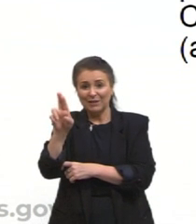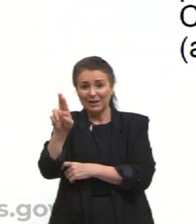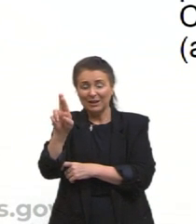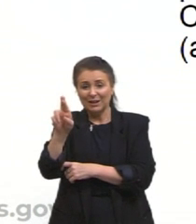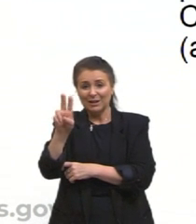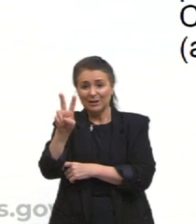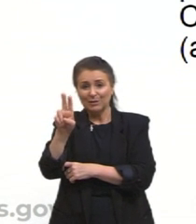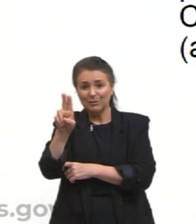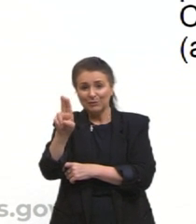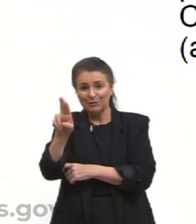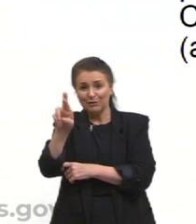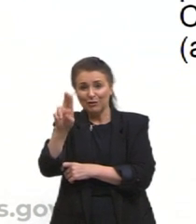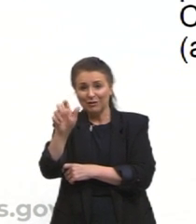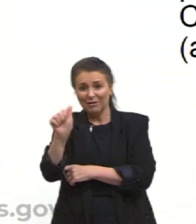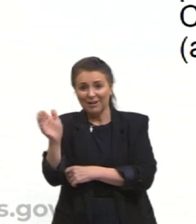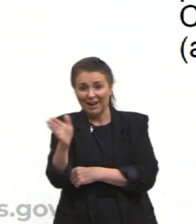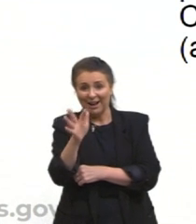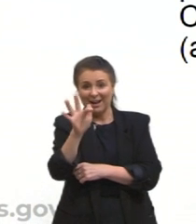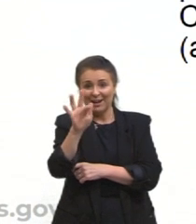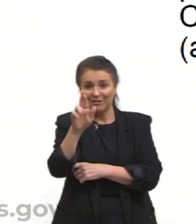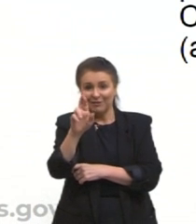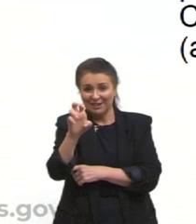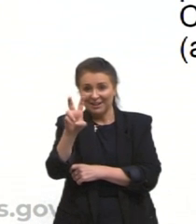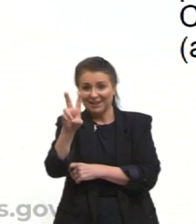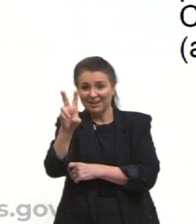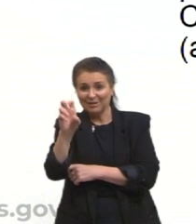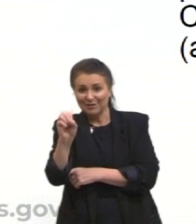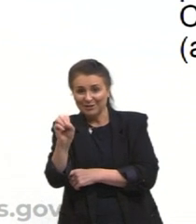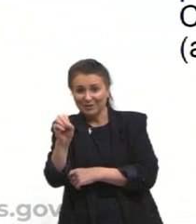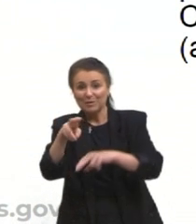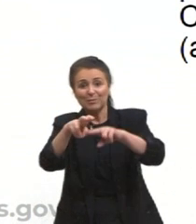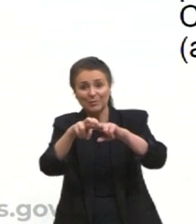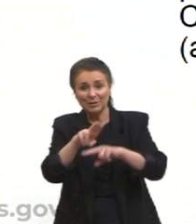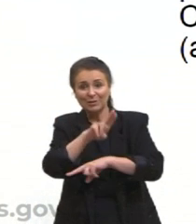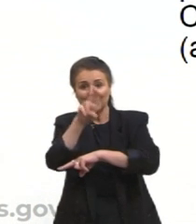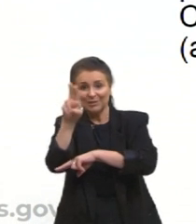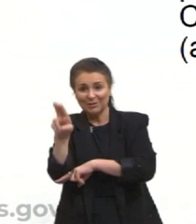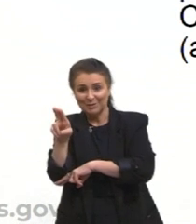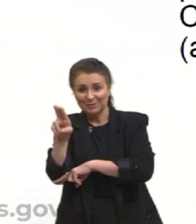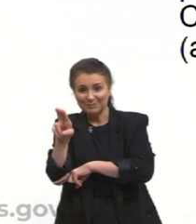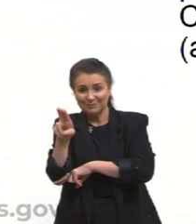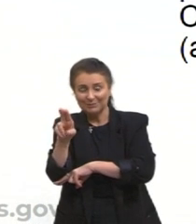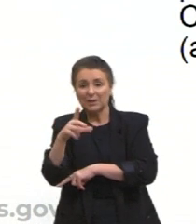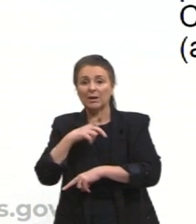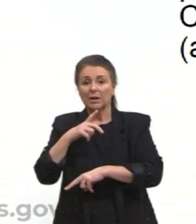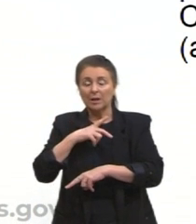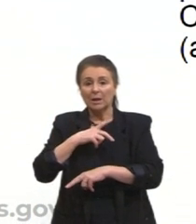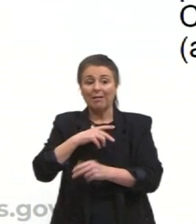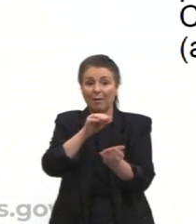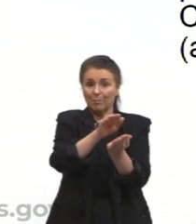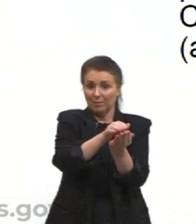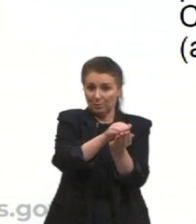fervura ferver que se criou o nome frevo e inclusive em Pernambuco frevo é ensinado